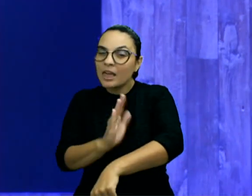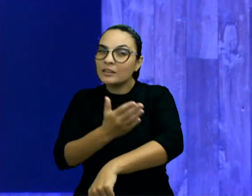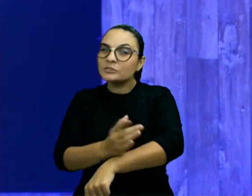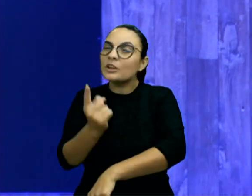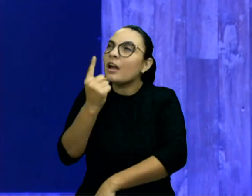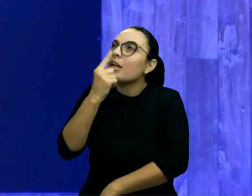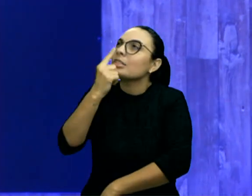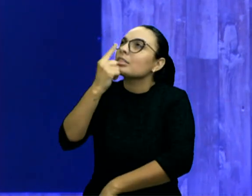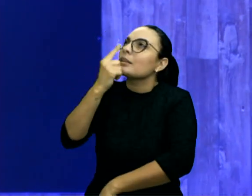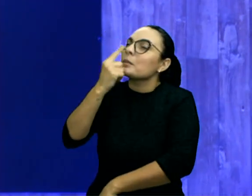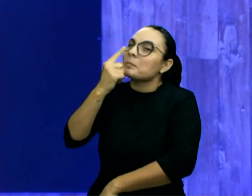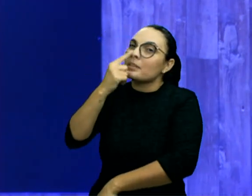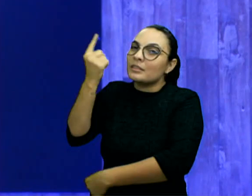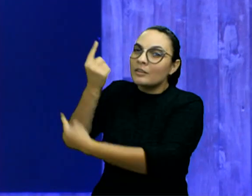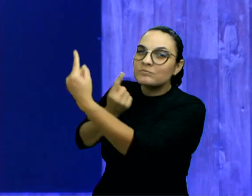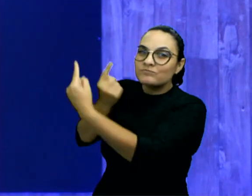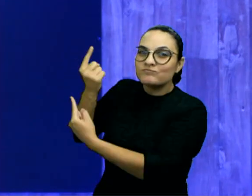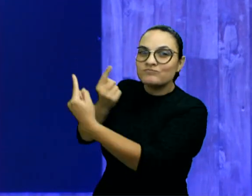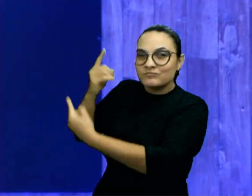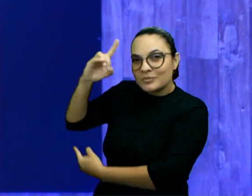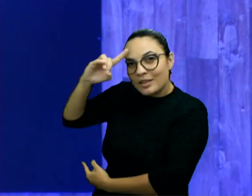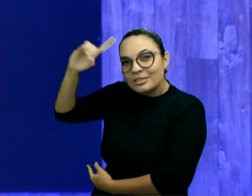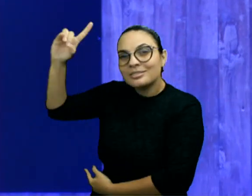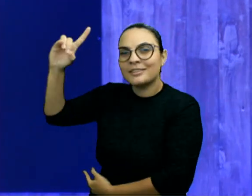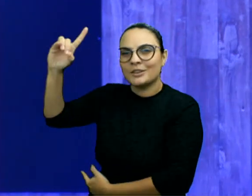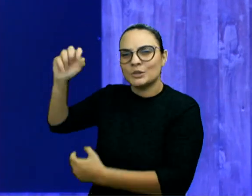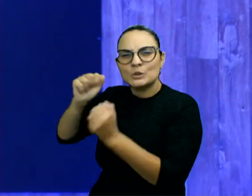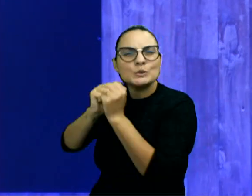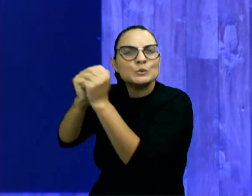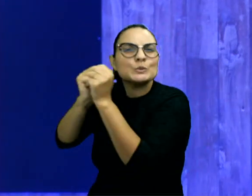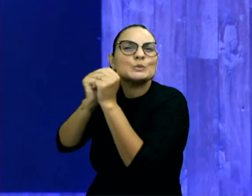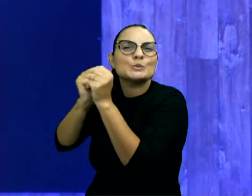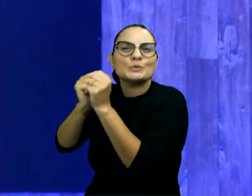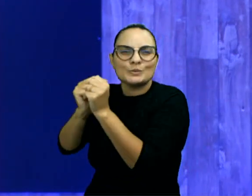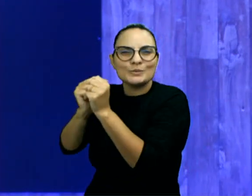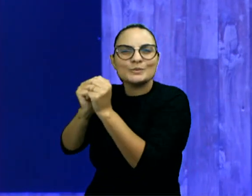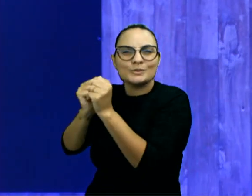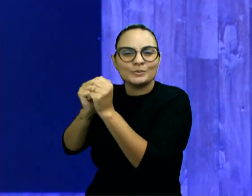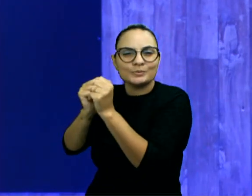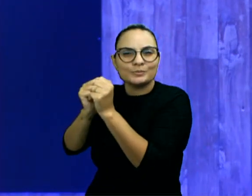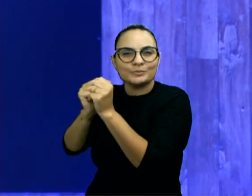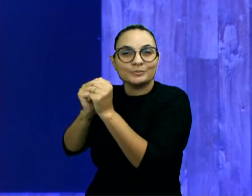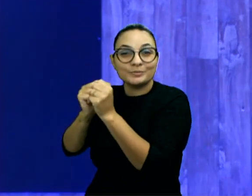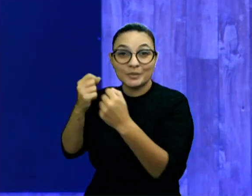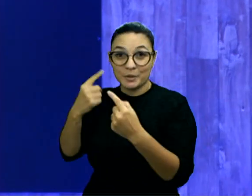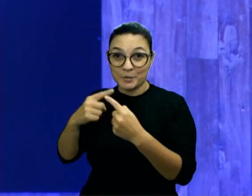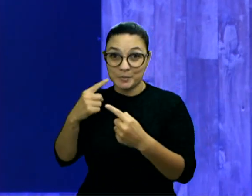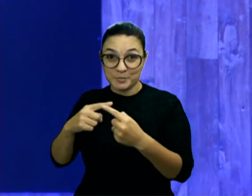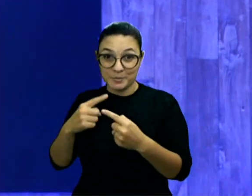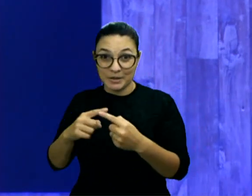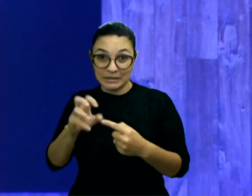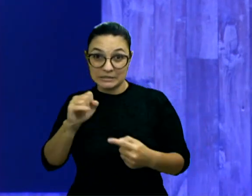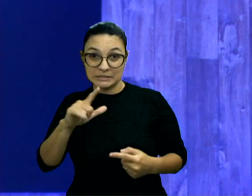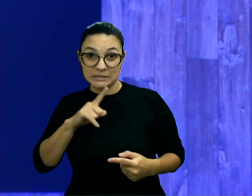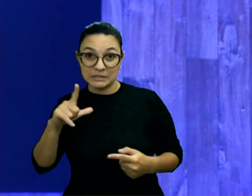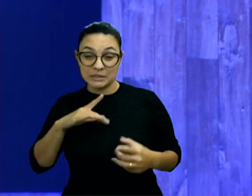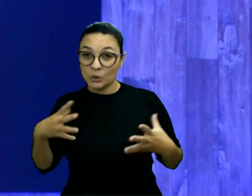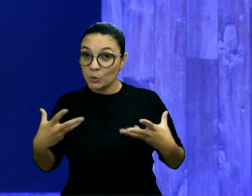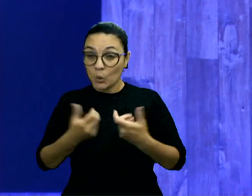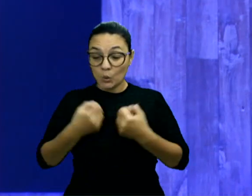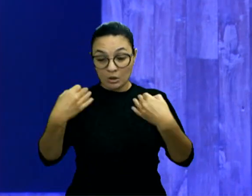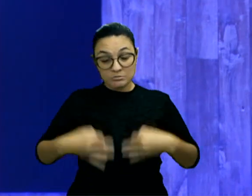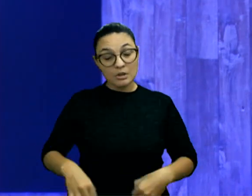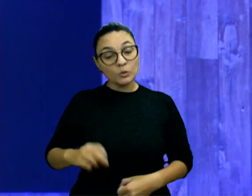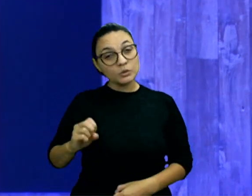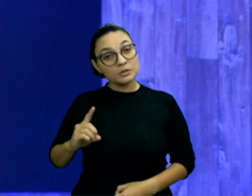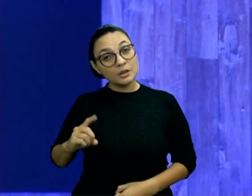crie momentos, sabe, com o Senhor. Porque enquanto estava tudo bem, Daniel orava 3 vezes ao